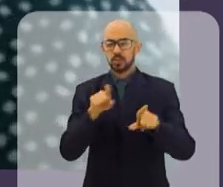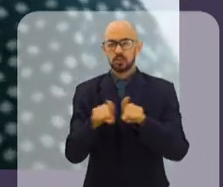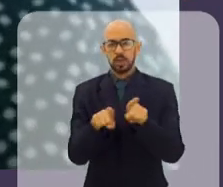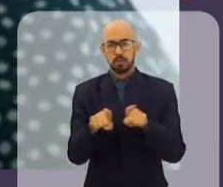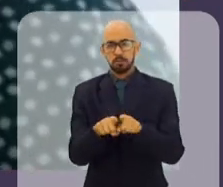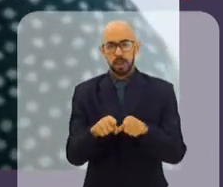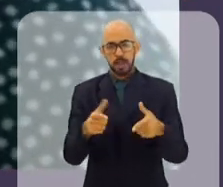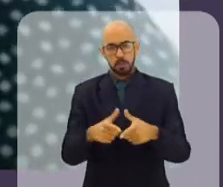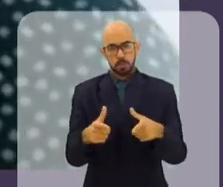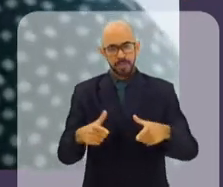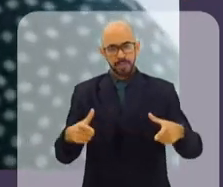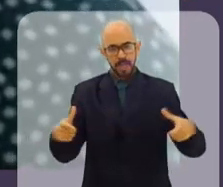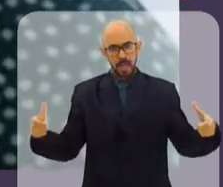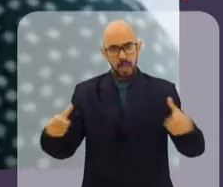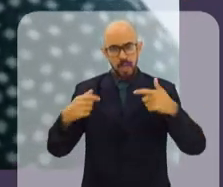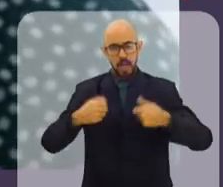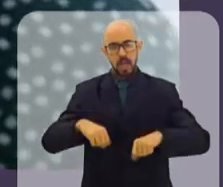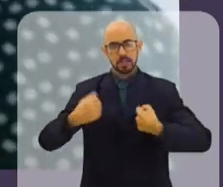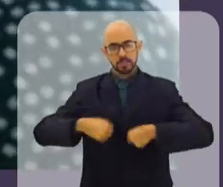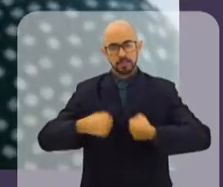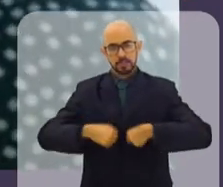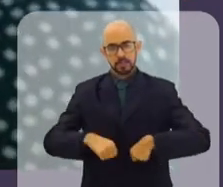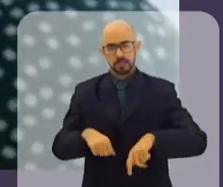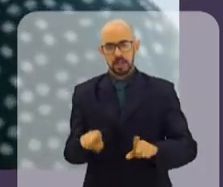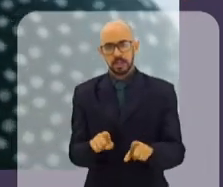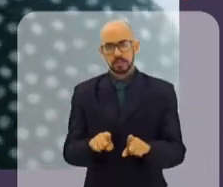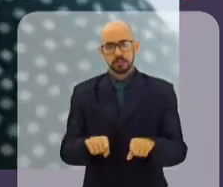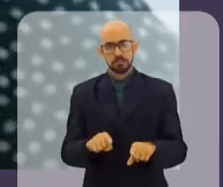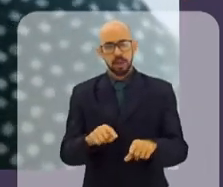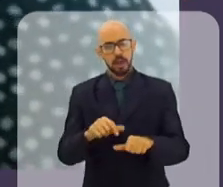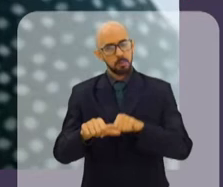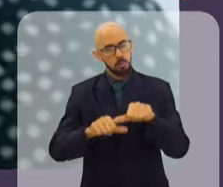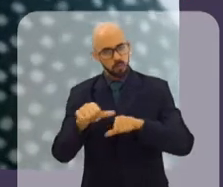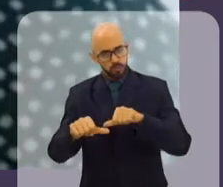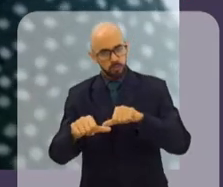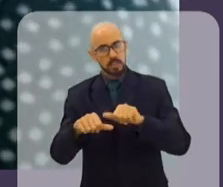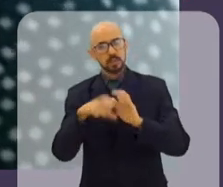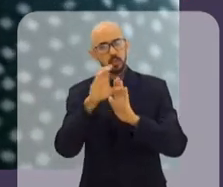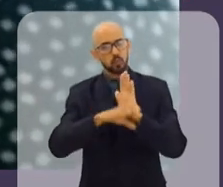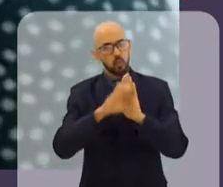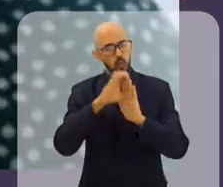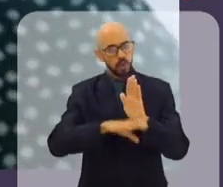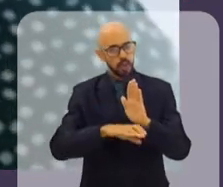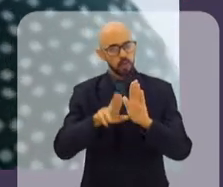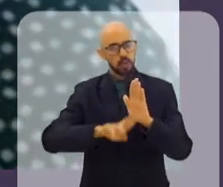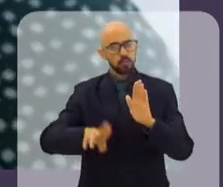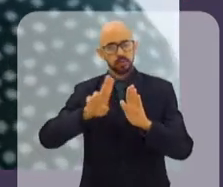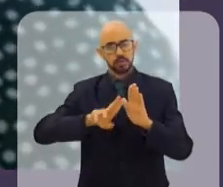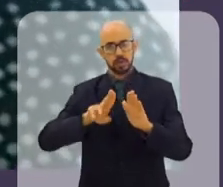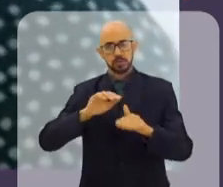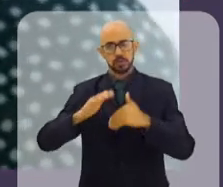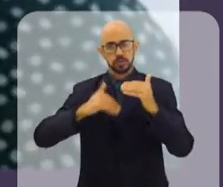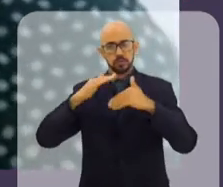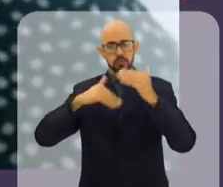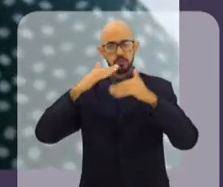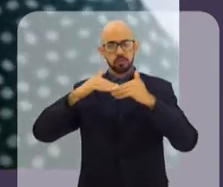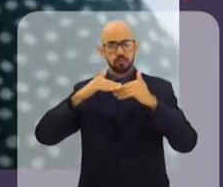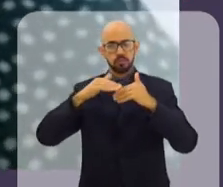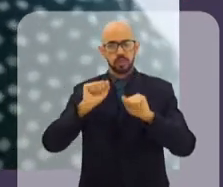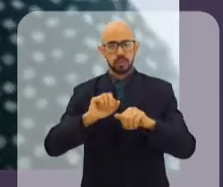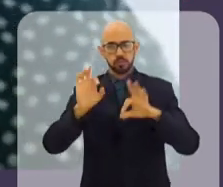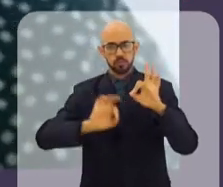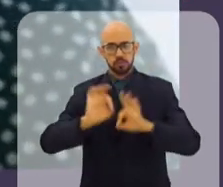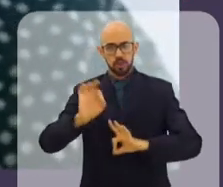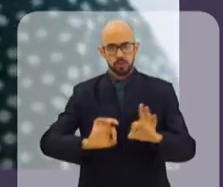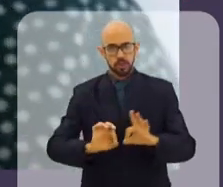ampliar as suas demandas também para a modificação curricular e para desenvolvimento de